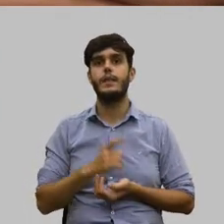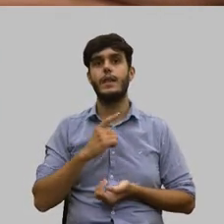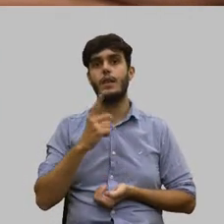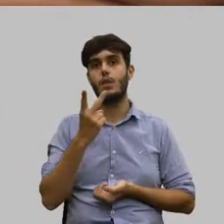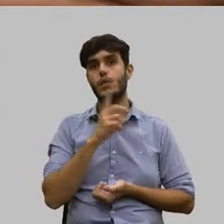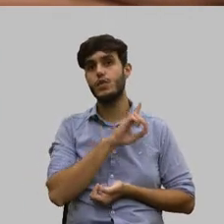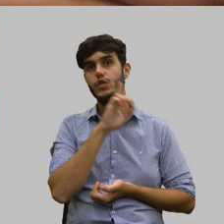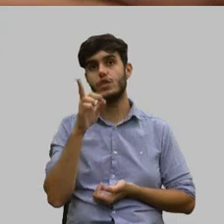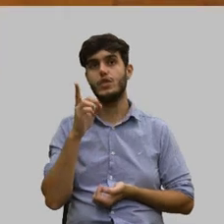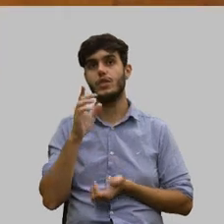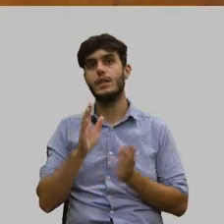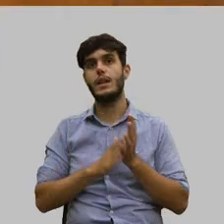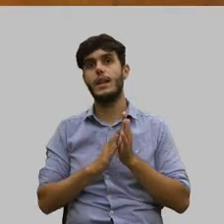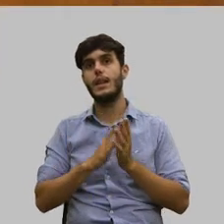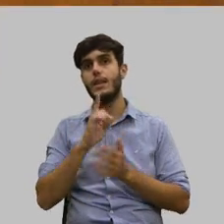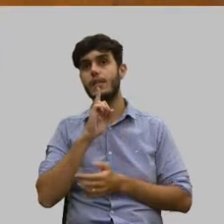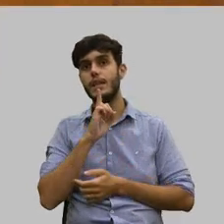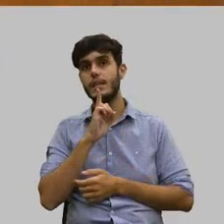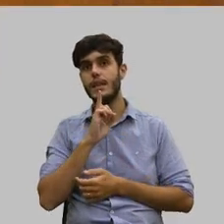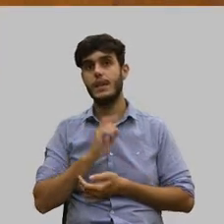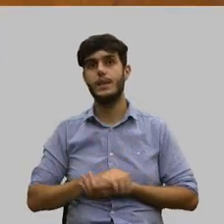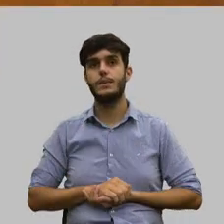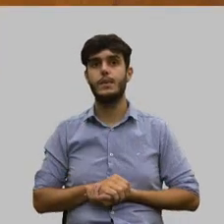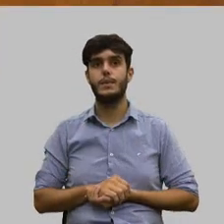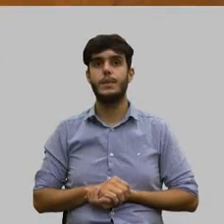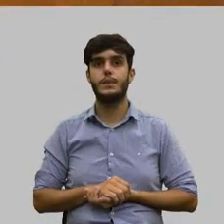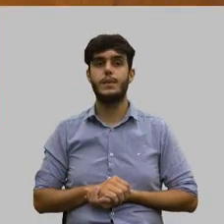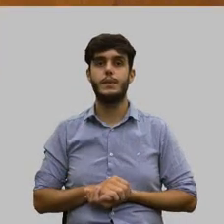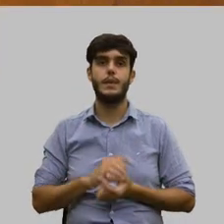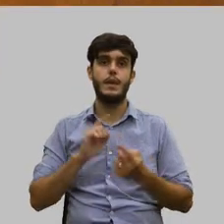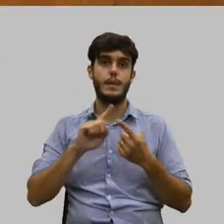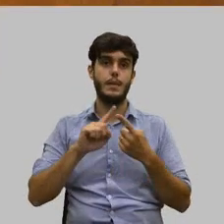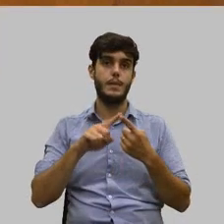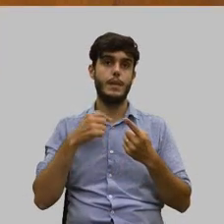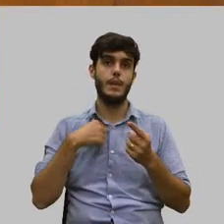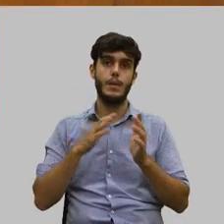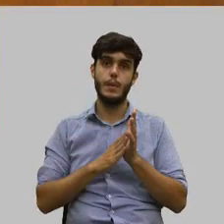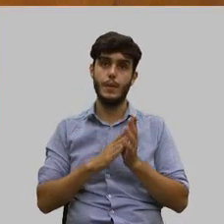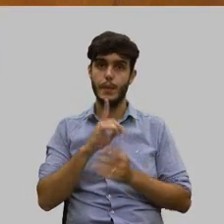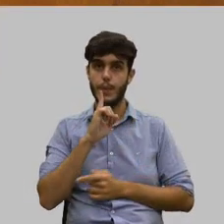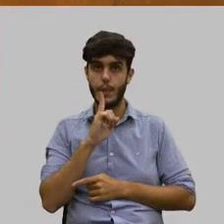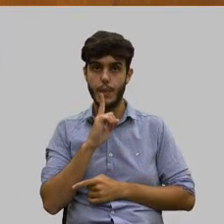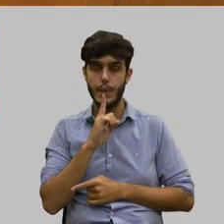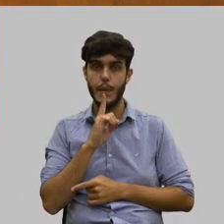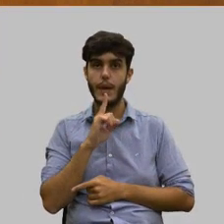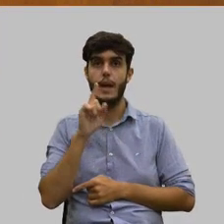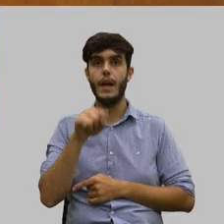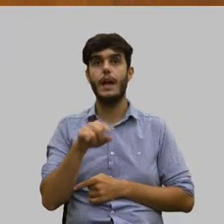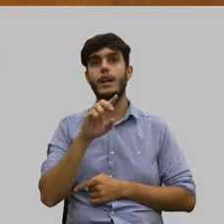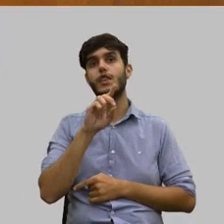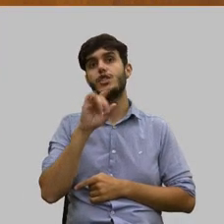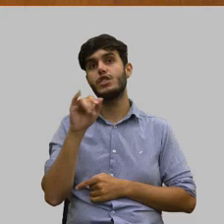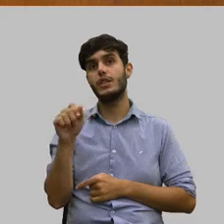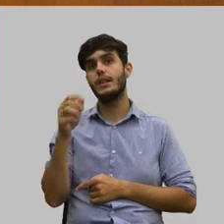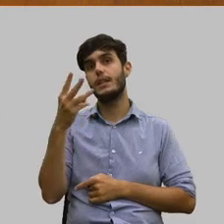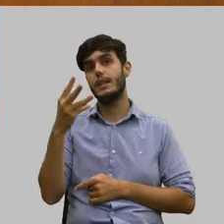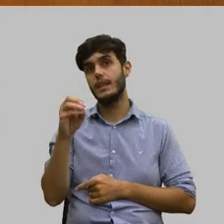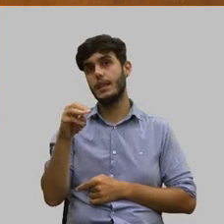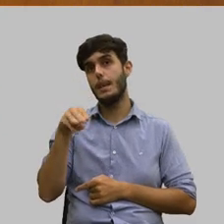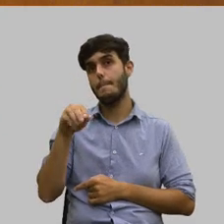excelência não sabe disso não vou contar para vossa excelência primeira data de aniversário que eu tenho é de 30 de maio de